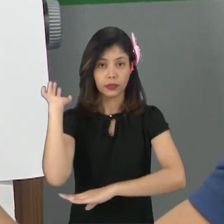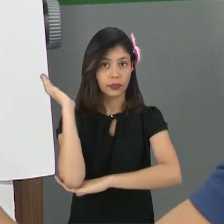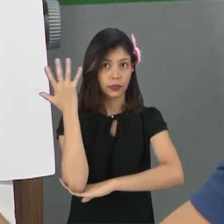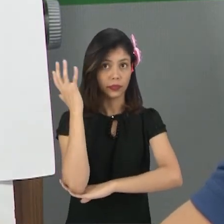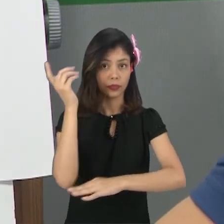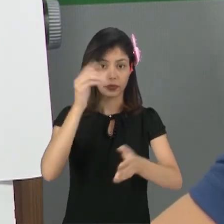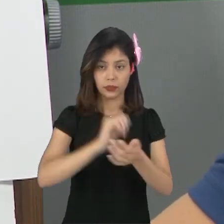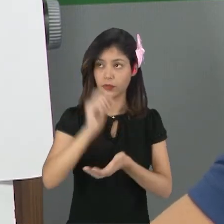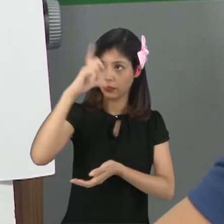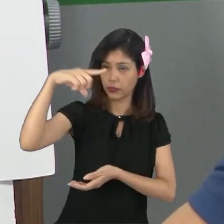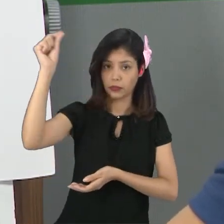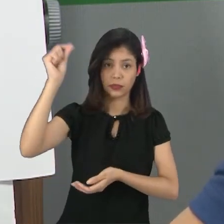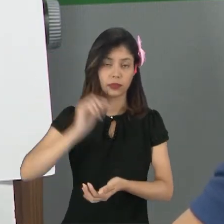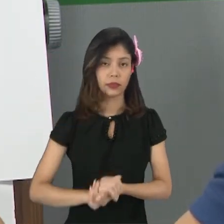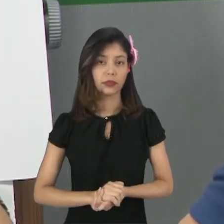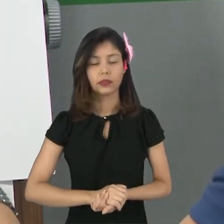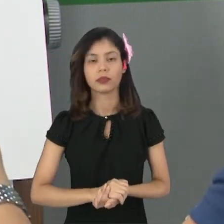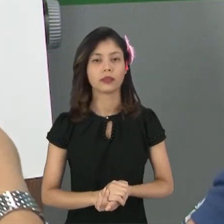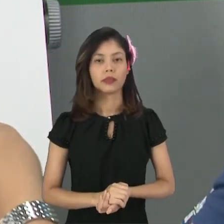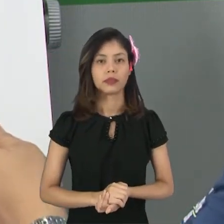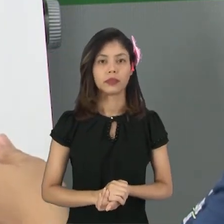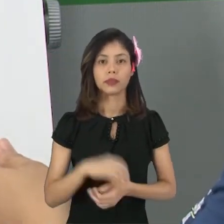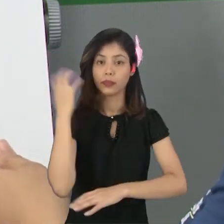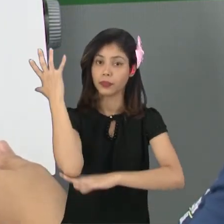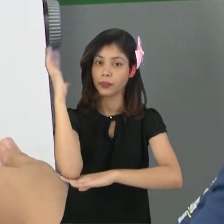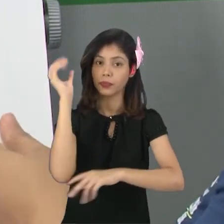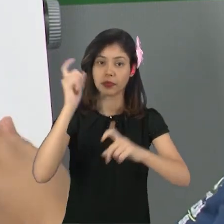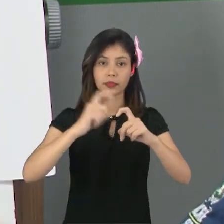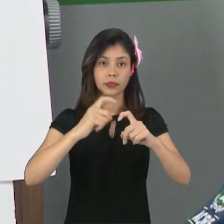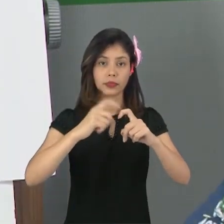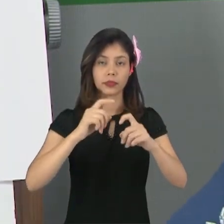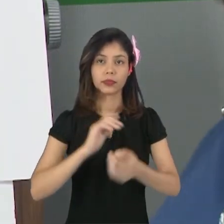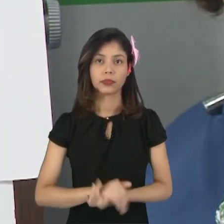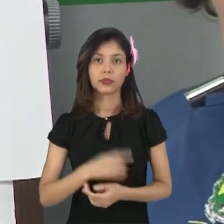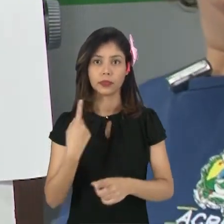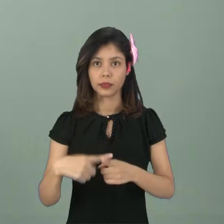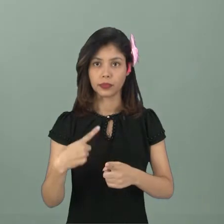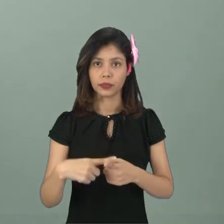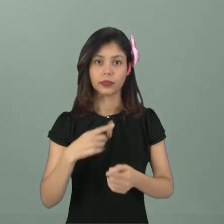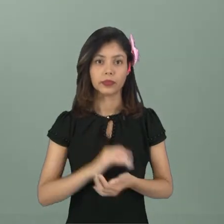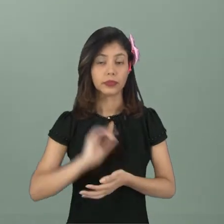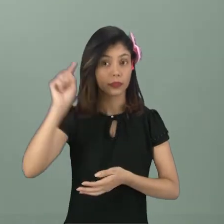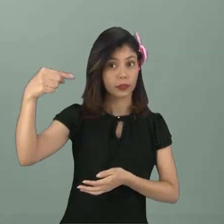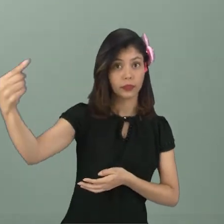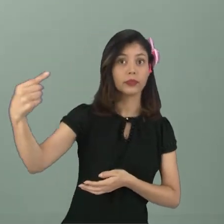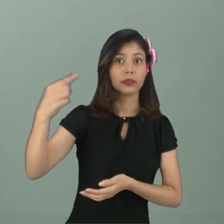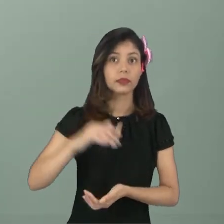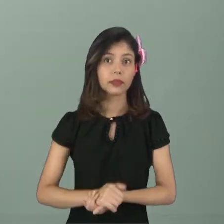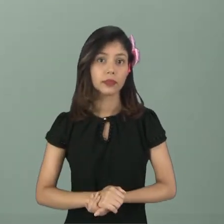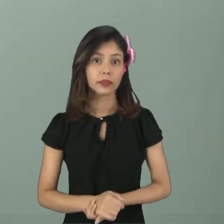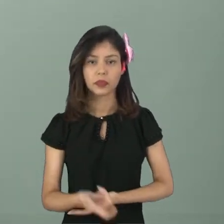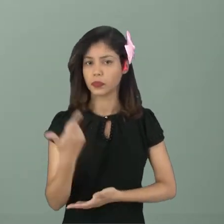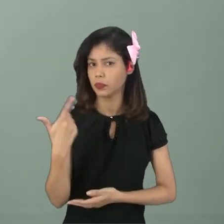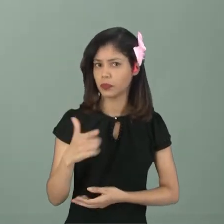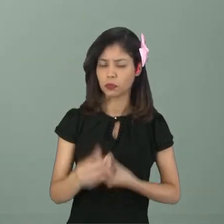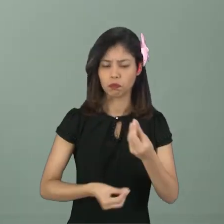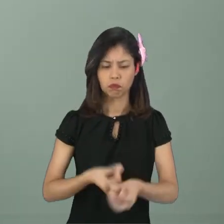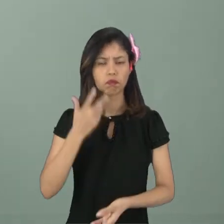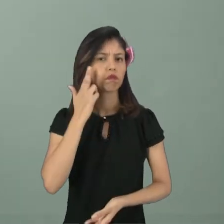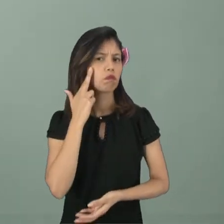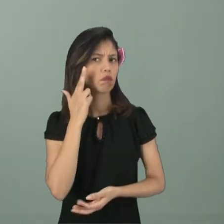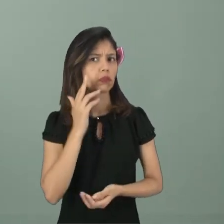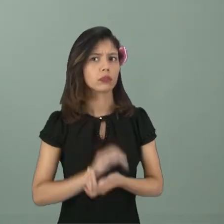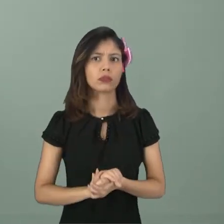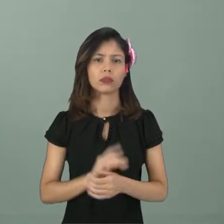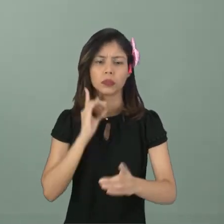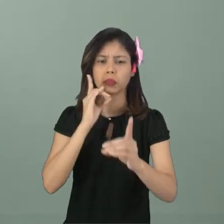Lua, e sobre as plantas medicinais, porque naquela época, né, não era tão comum